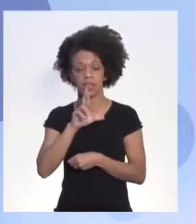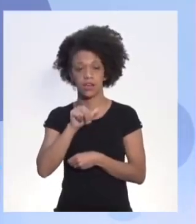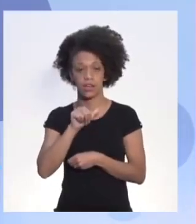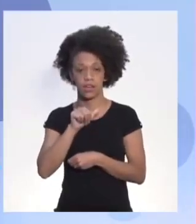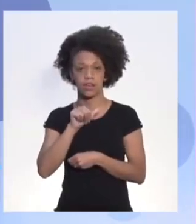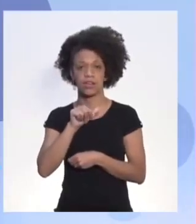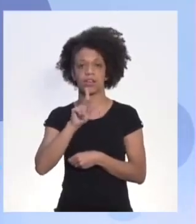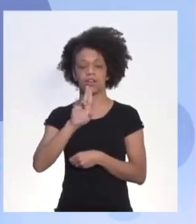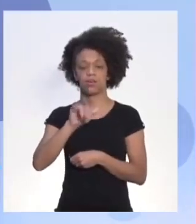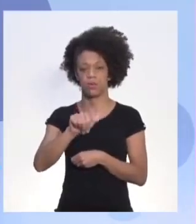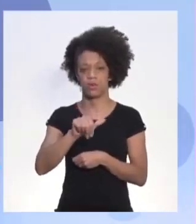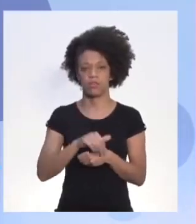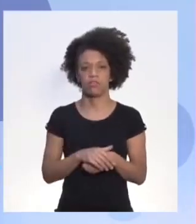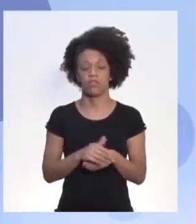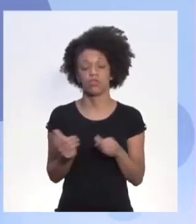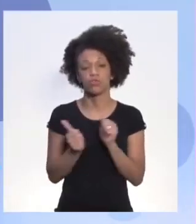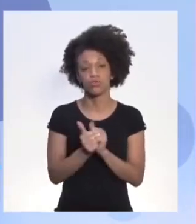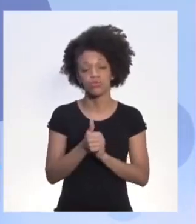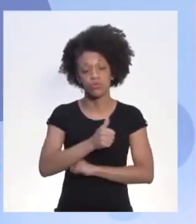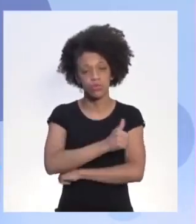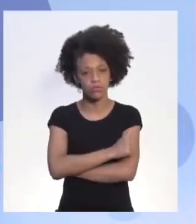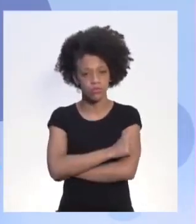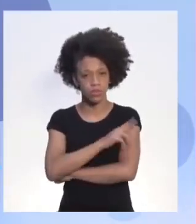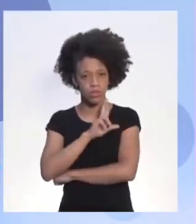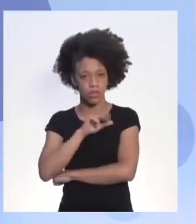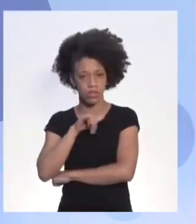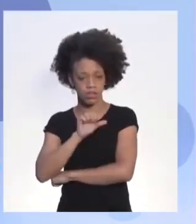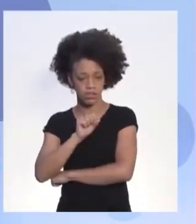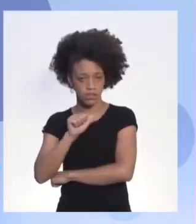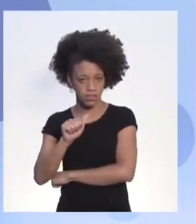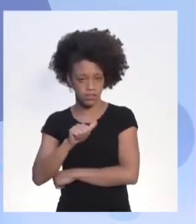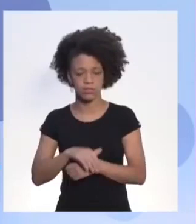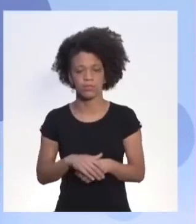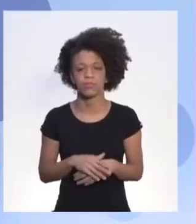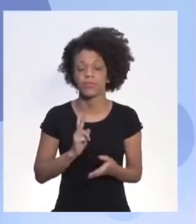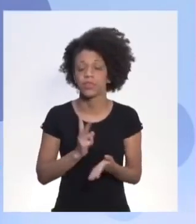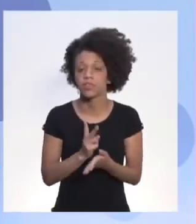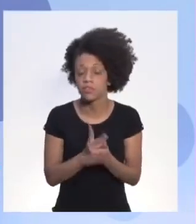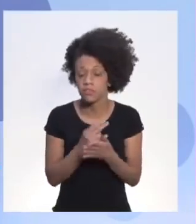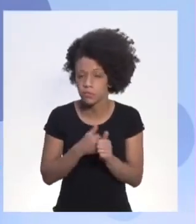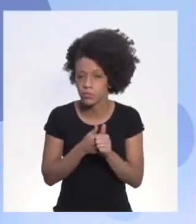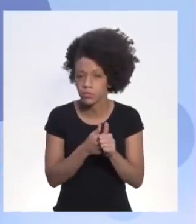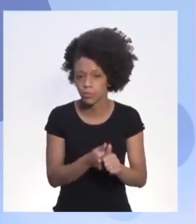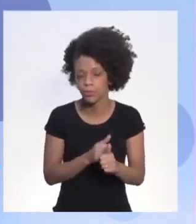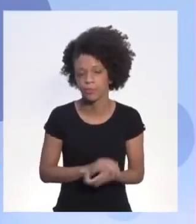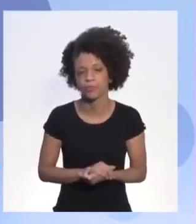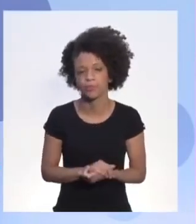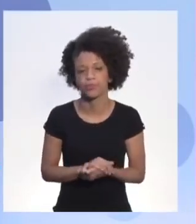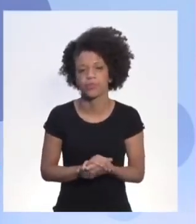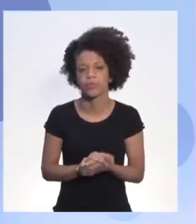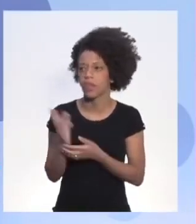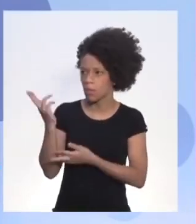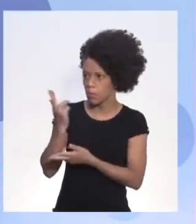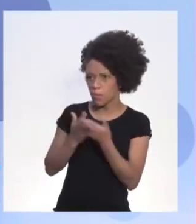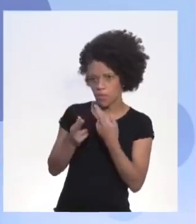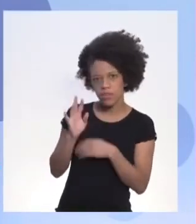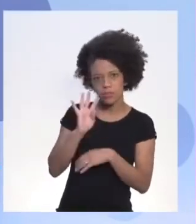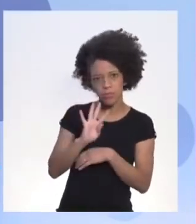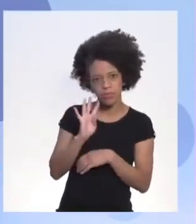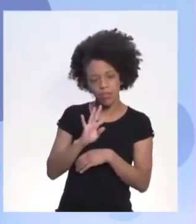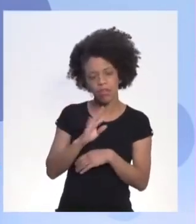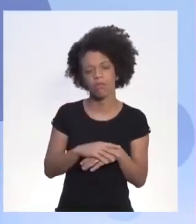Raíssa. Obrigado, tá? A vocês pela participação, sempre aqui, tá? Achei uma resposta bem legal